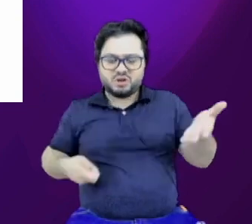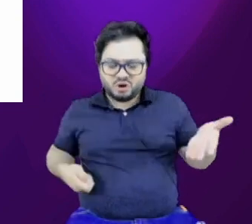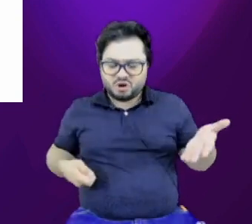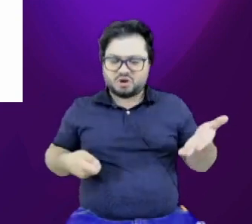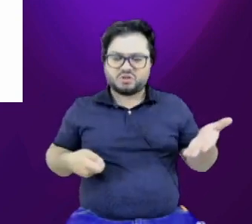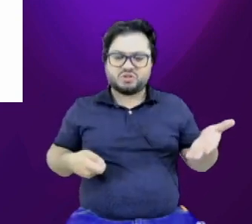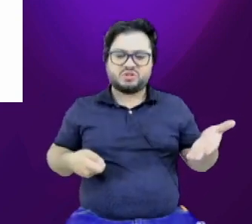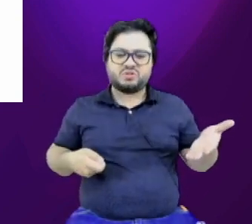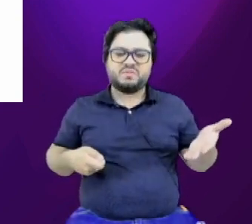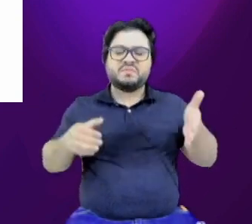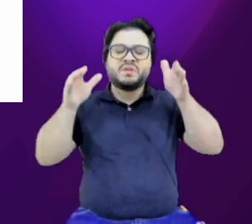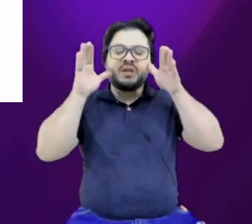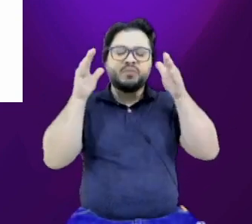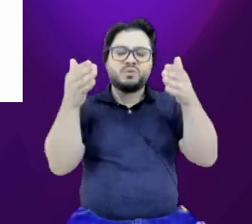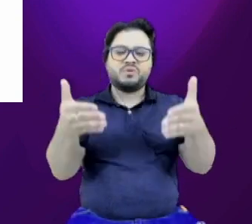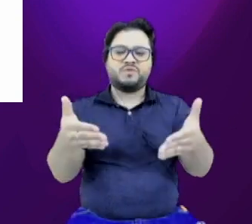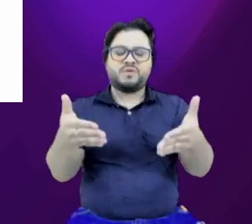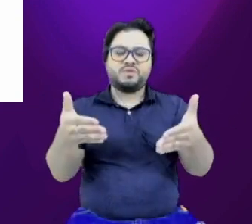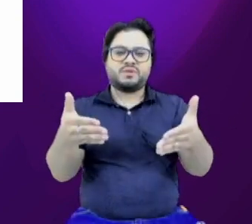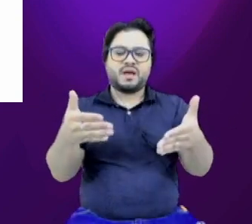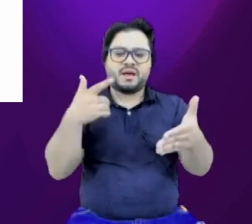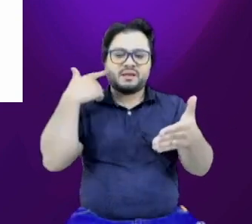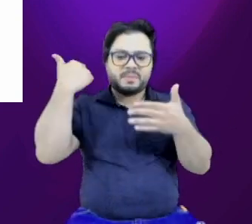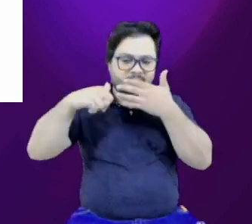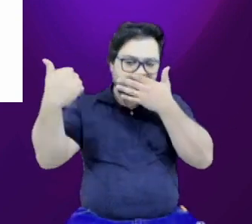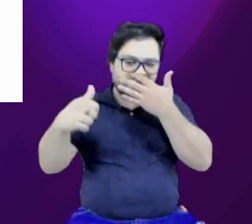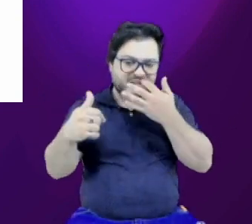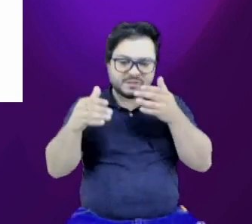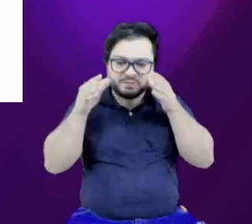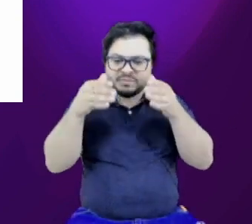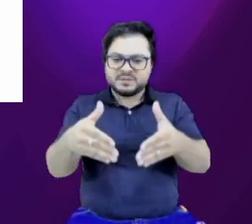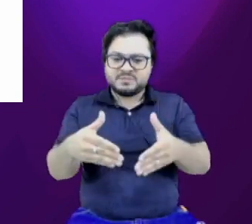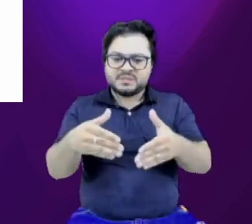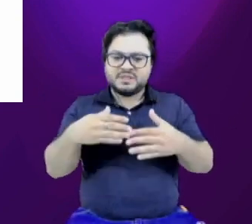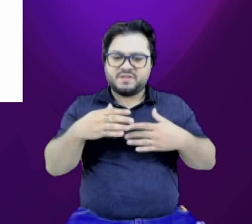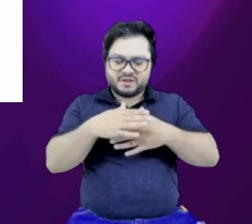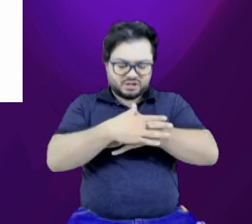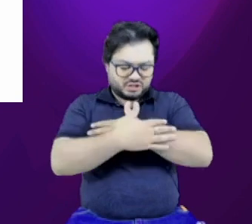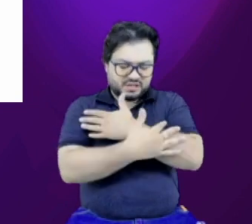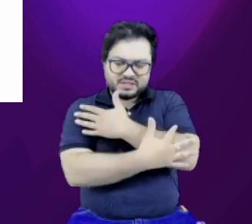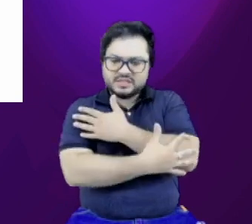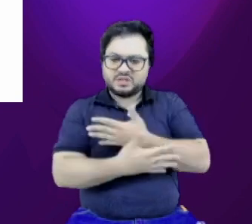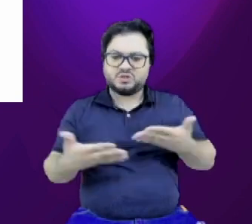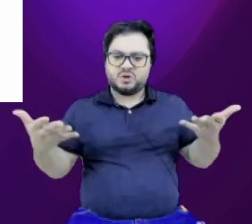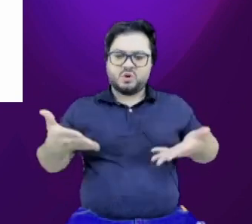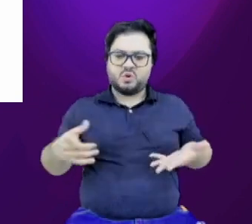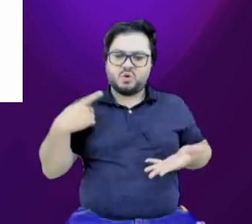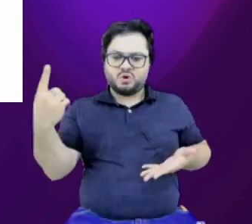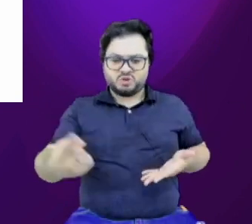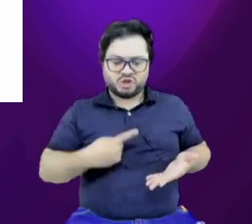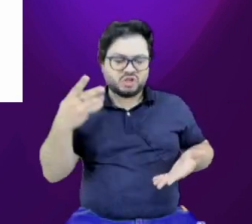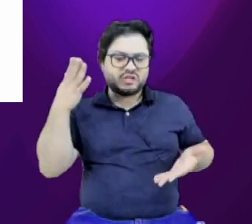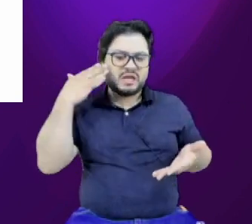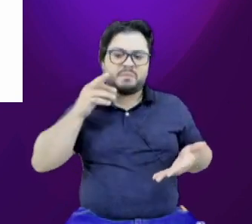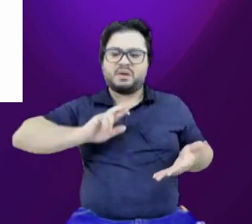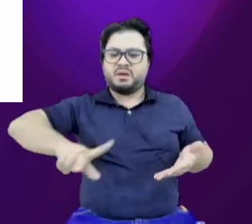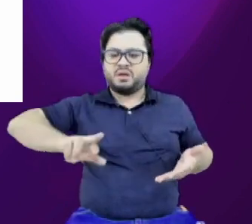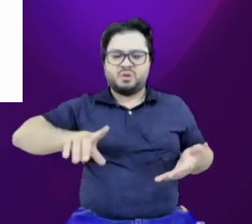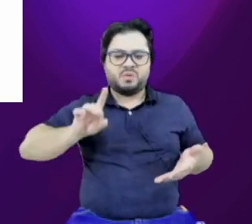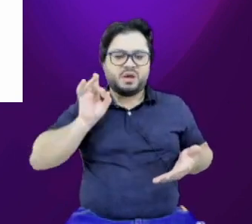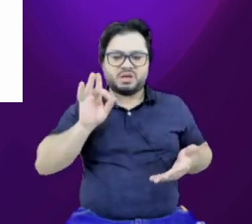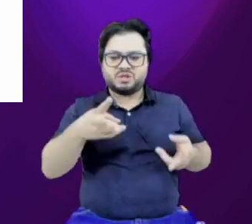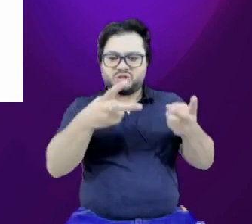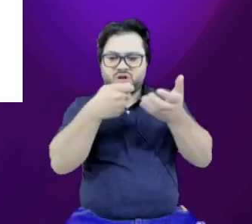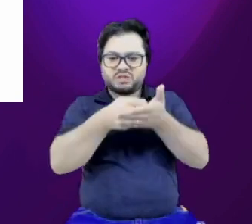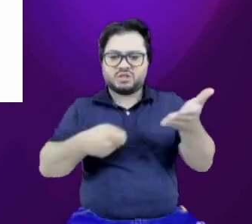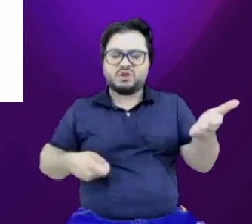muito voltada para avaliação específica de tecidos. Hoje a gente sabe que não é só diagnóstico, é